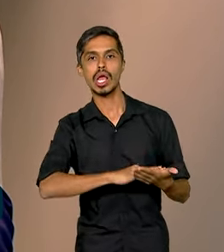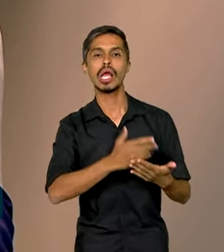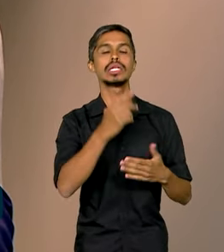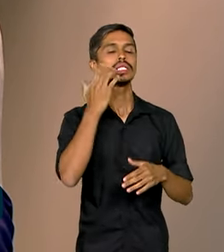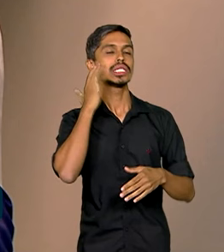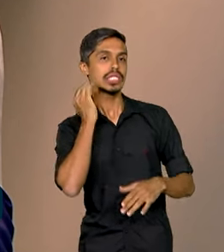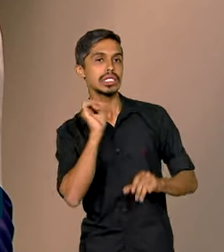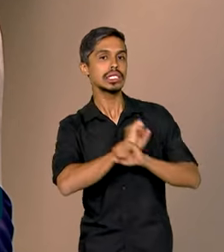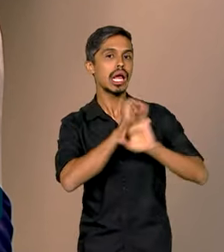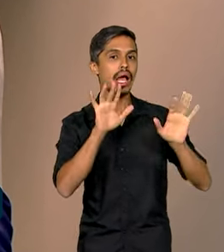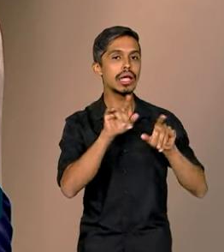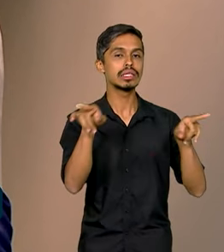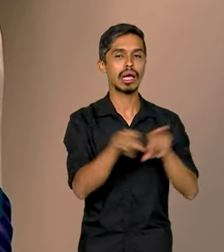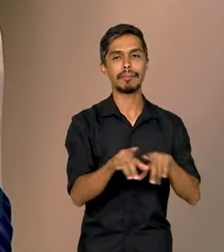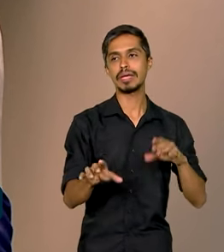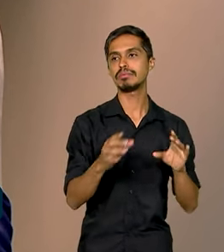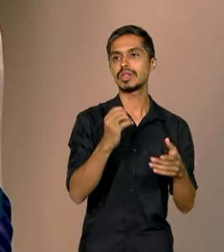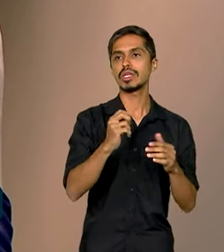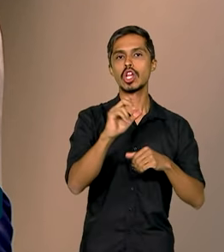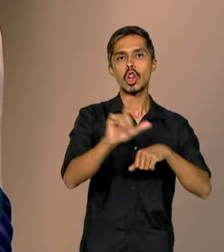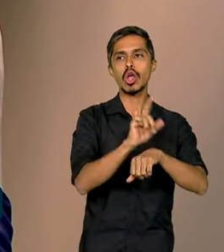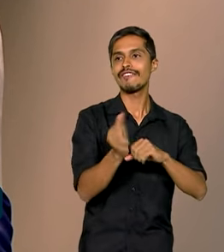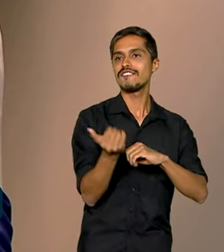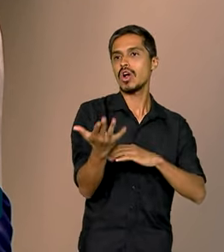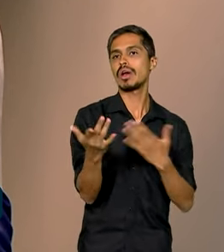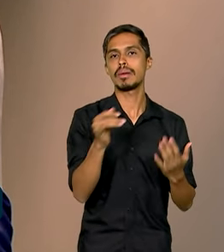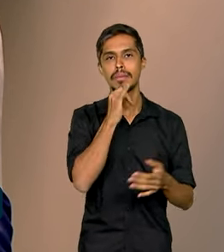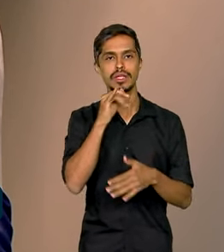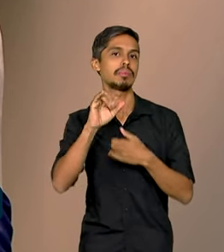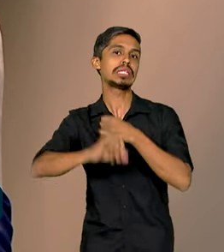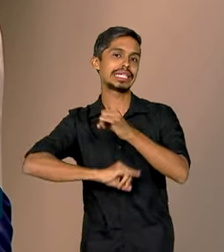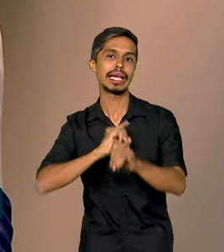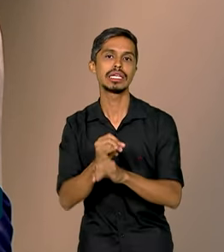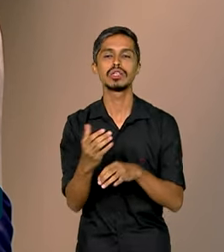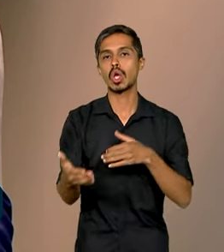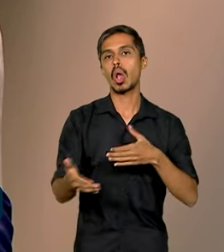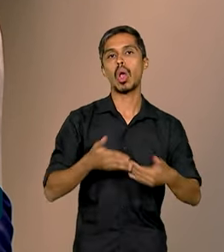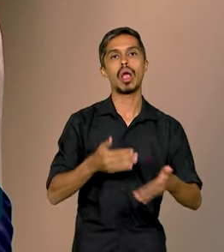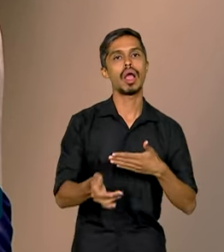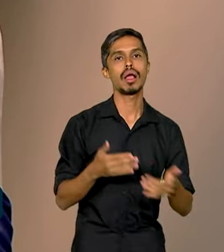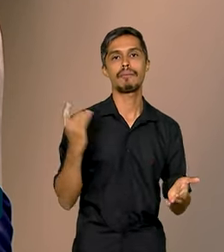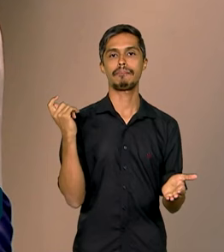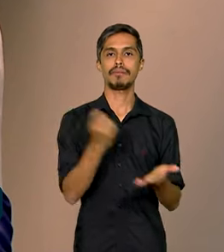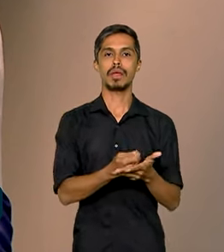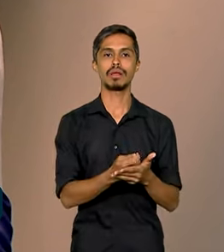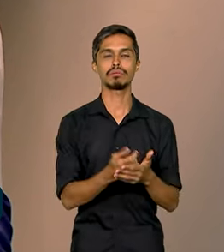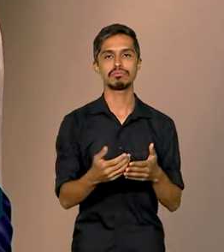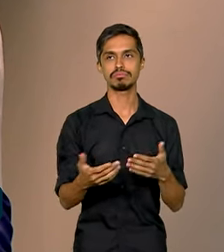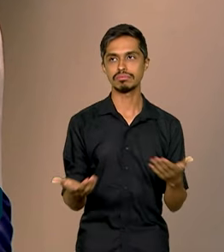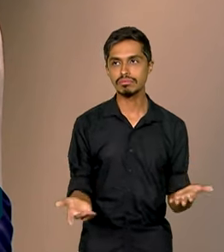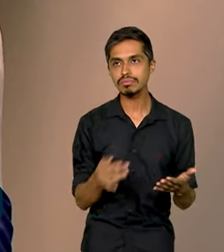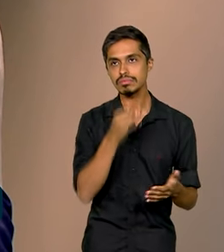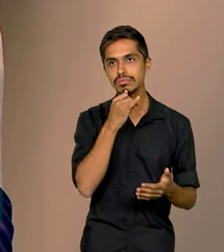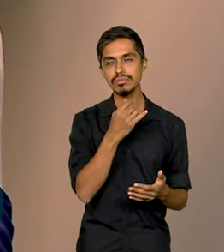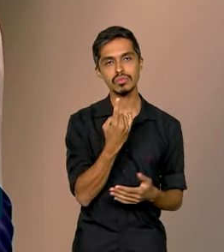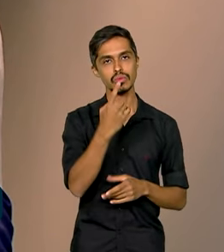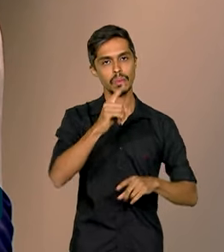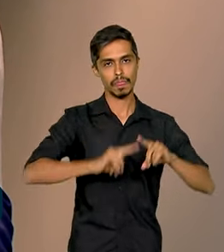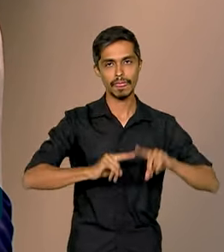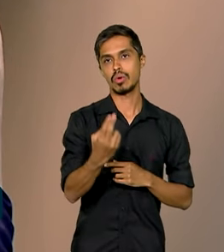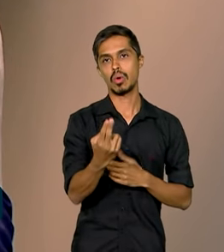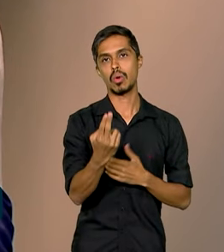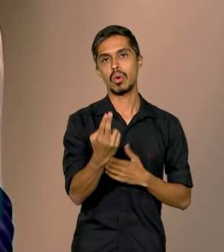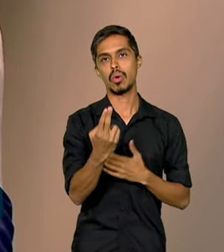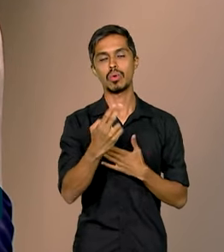sejam feitas fora do estabelecimento comercial né então qualquer compra seja ela de de um produto ou